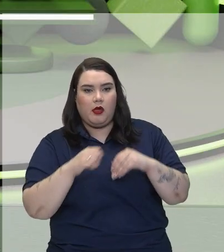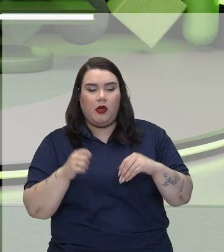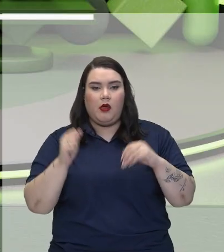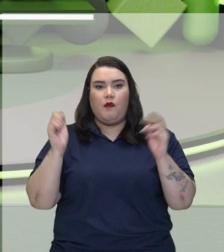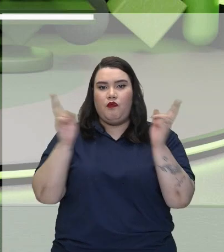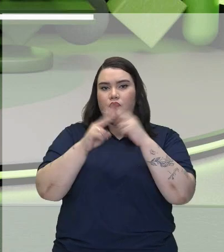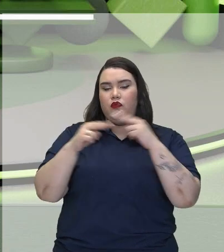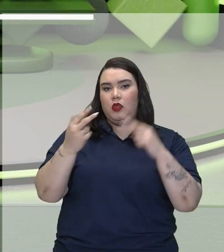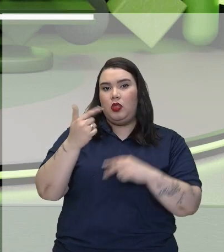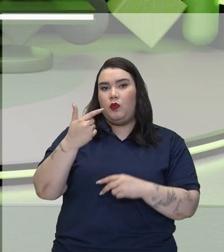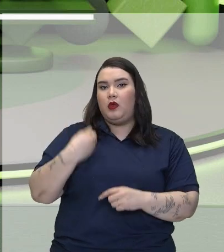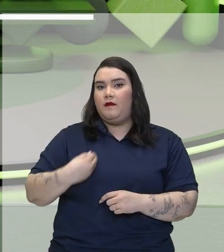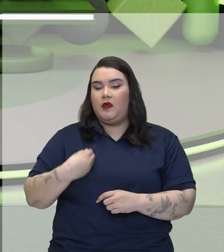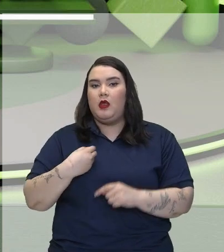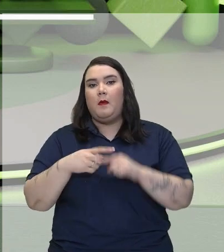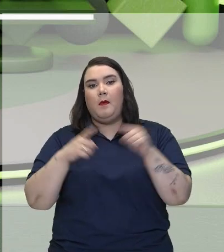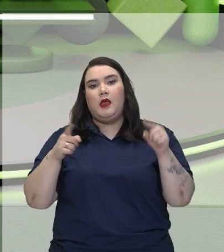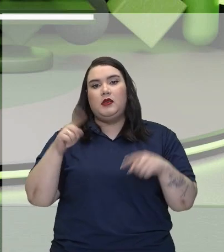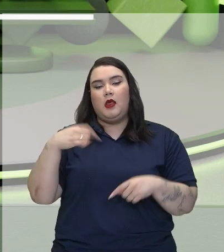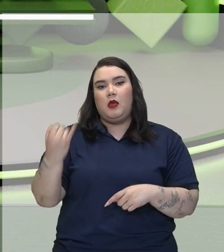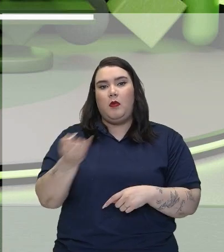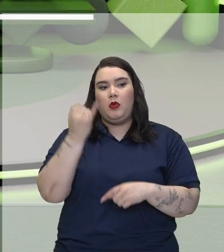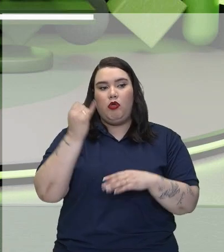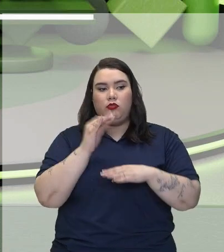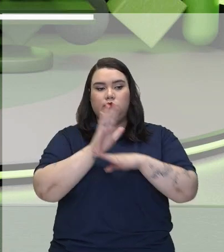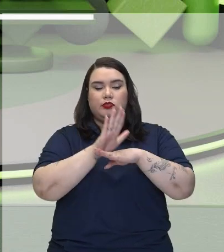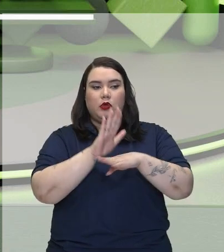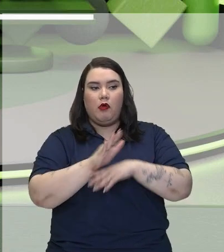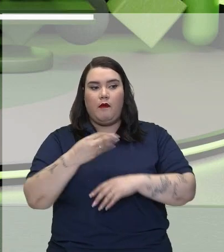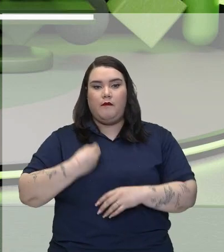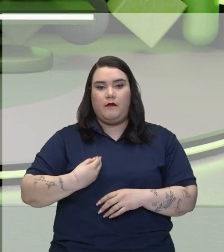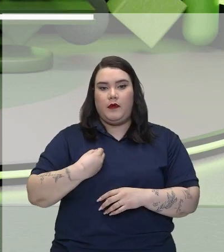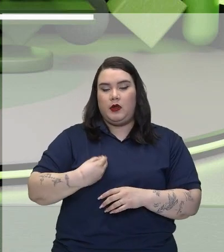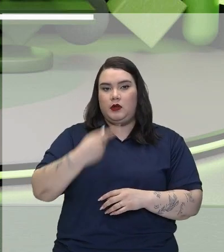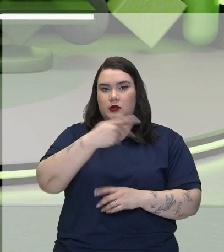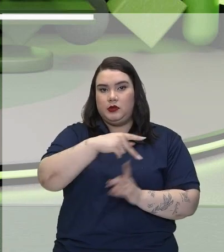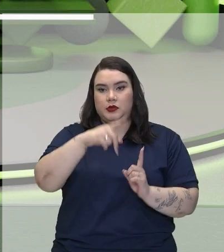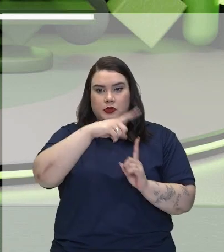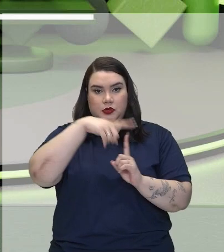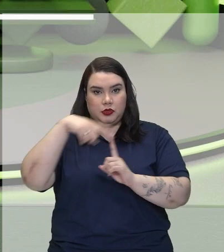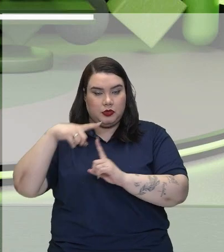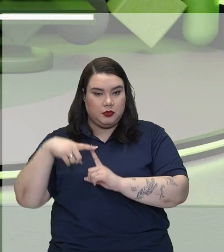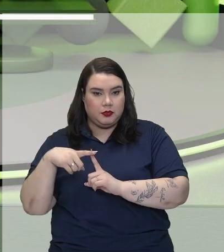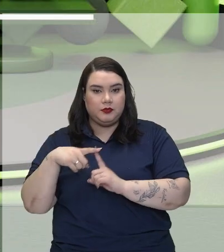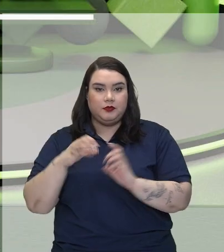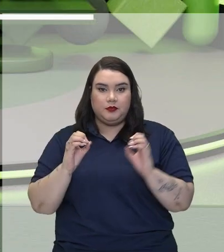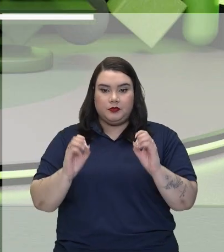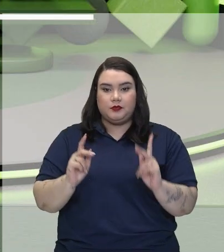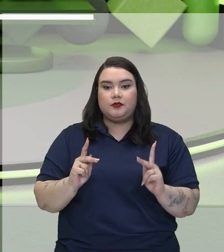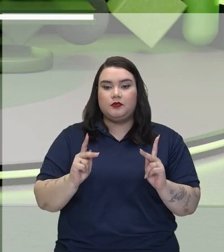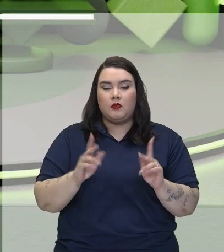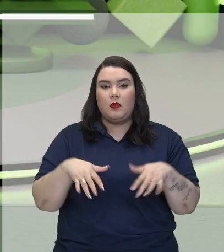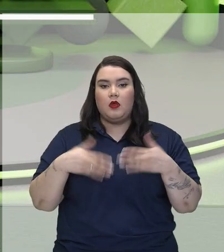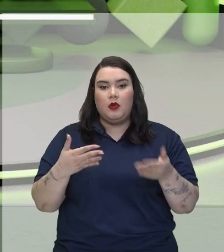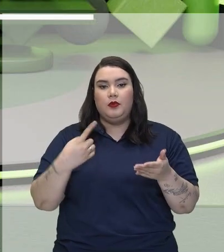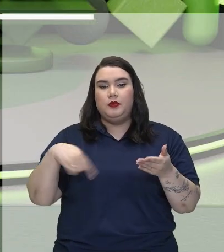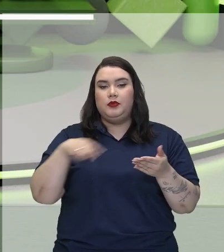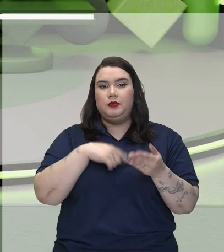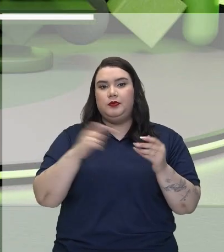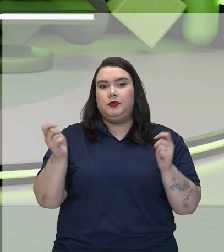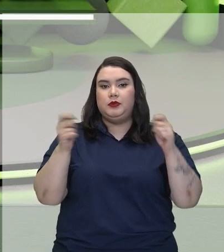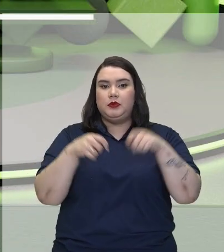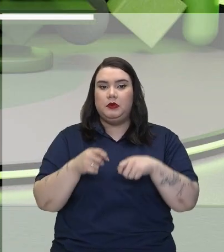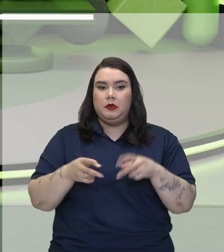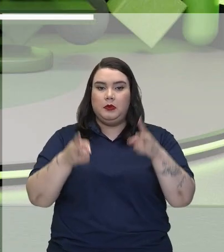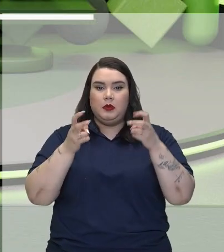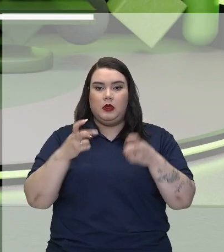que são importantes para a sobrevivência e existência dessas espécies, tá certo? Aí a gente consegue observar, por exemplo,